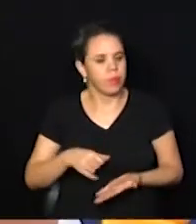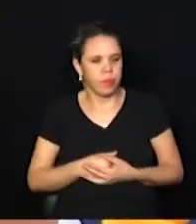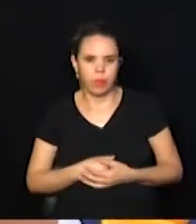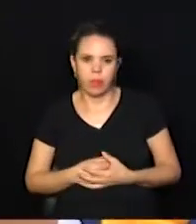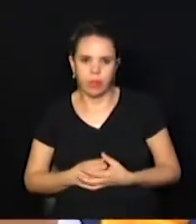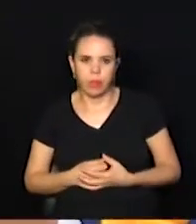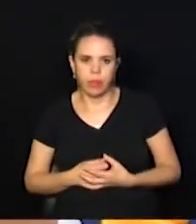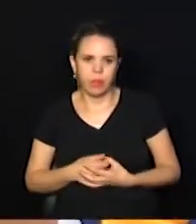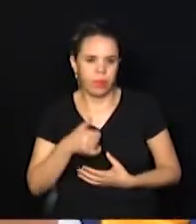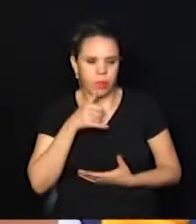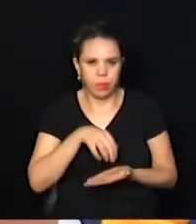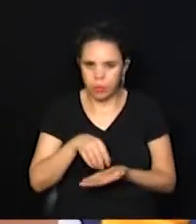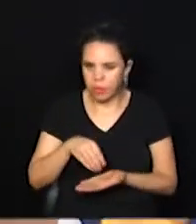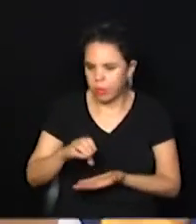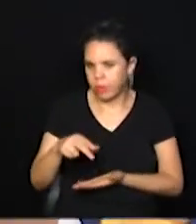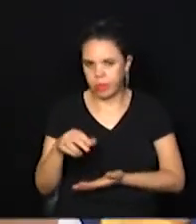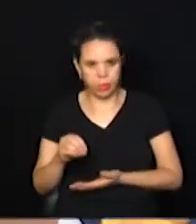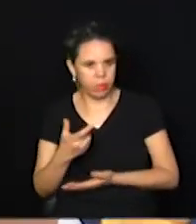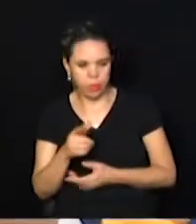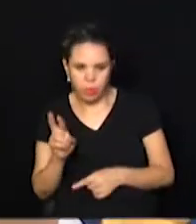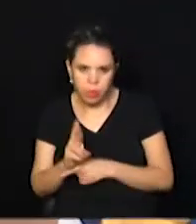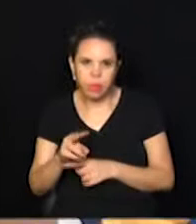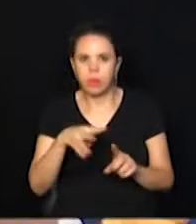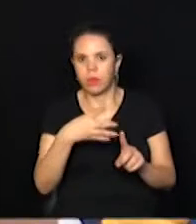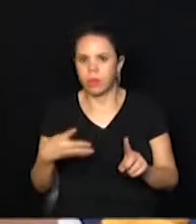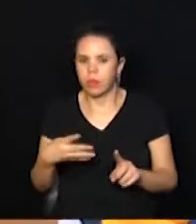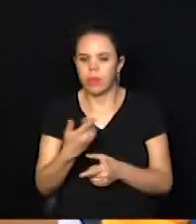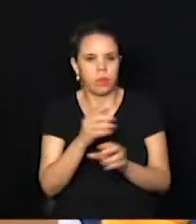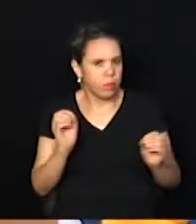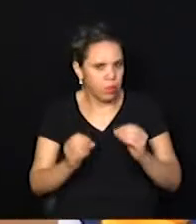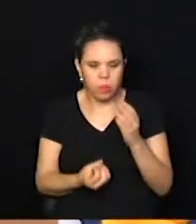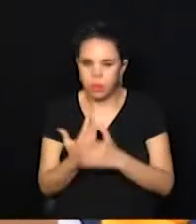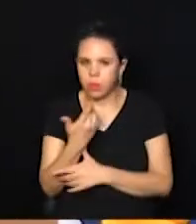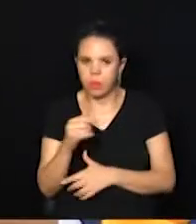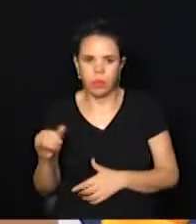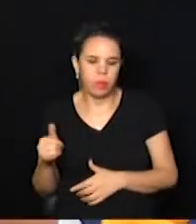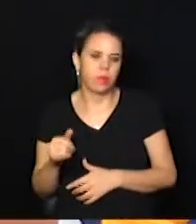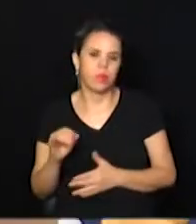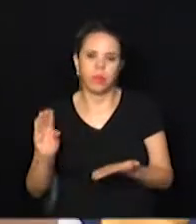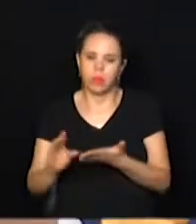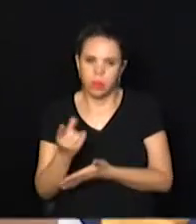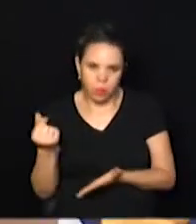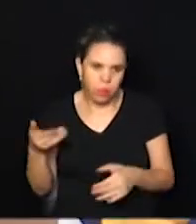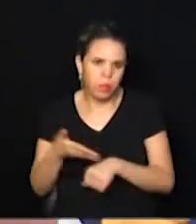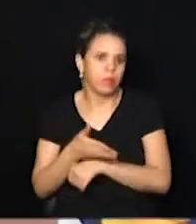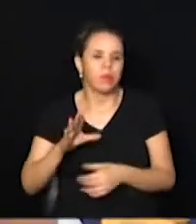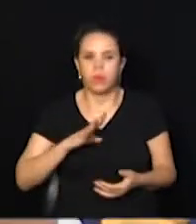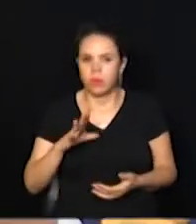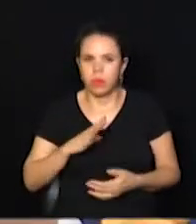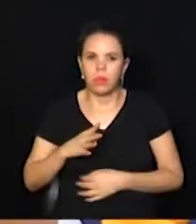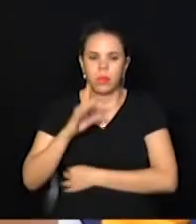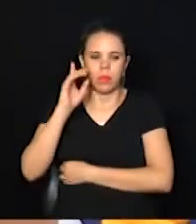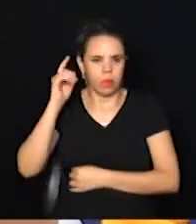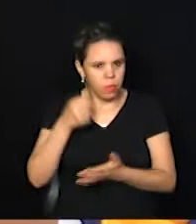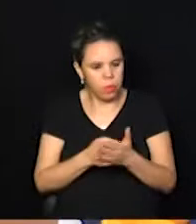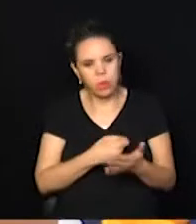para as mulheres no CEAMO, não teria um centro de referência LGBT. Nada disso existiria se não fosse orçamento participativo. E foi uma decisão